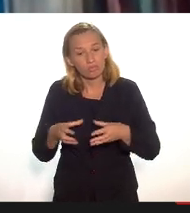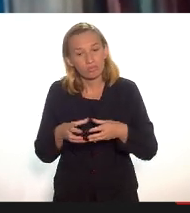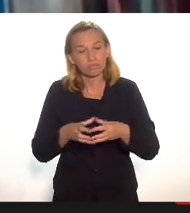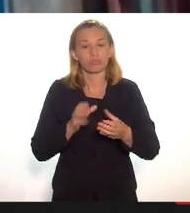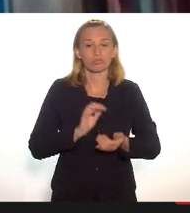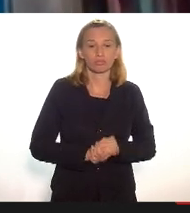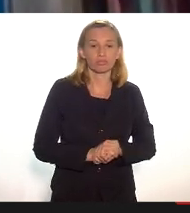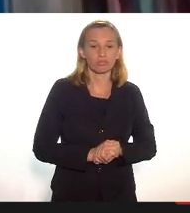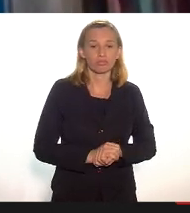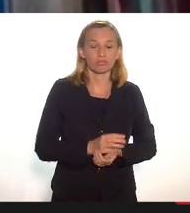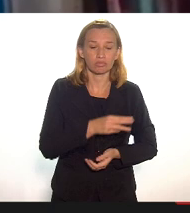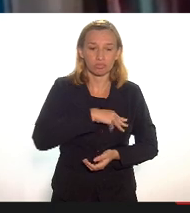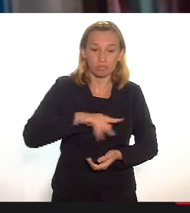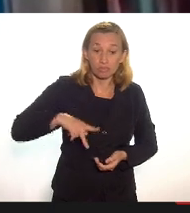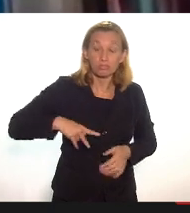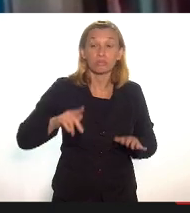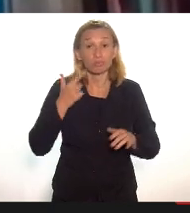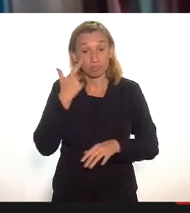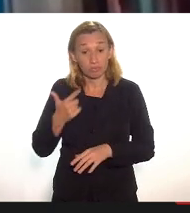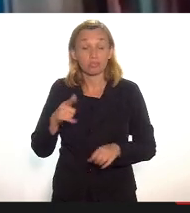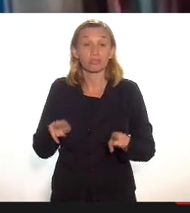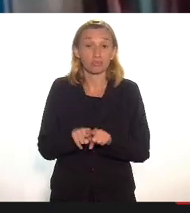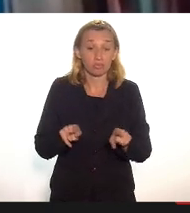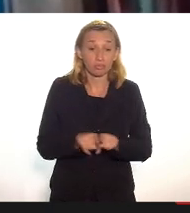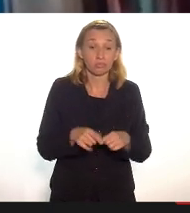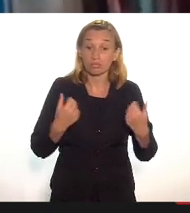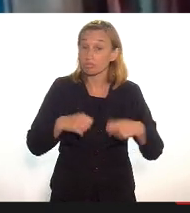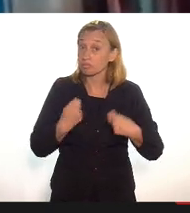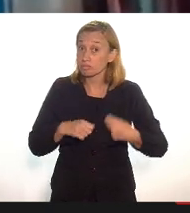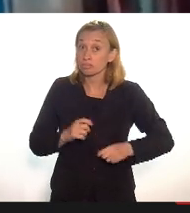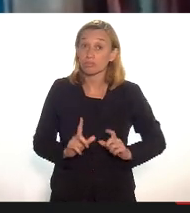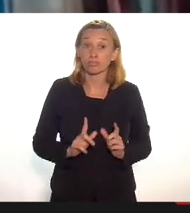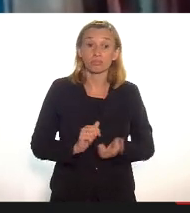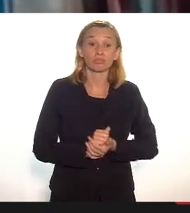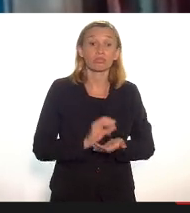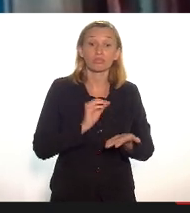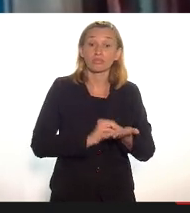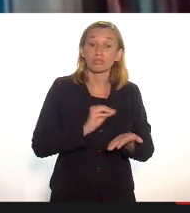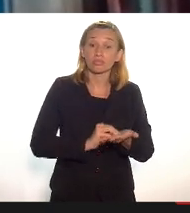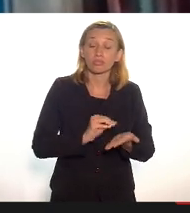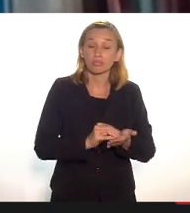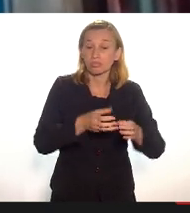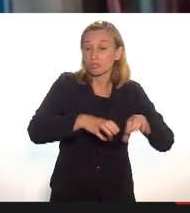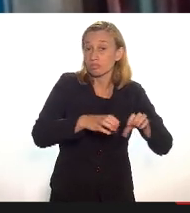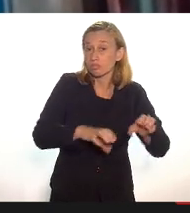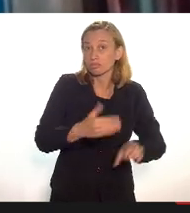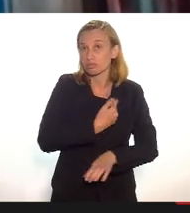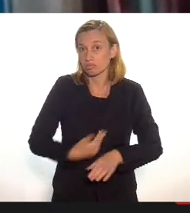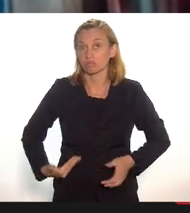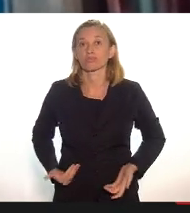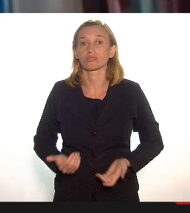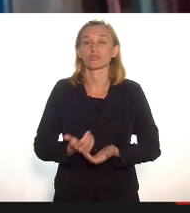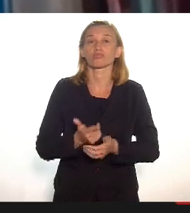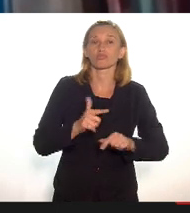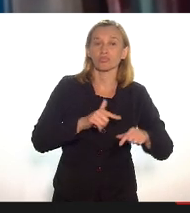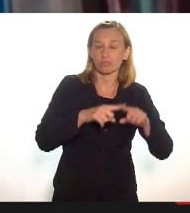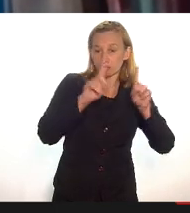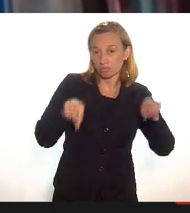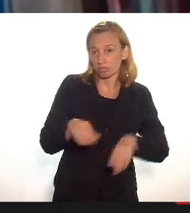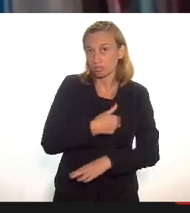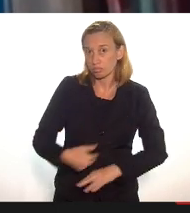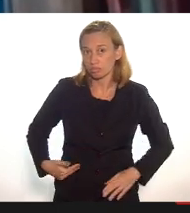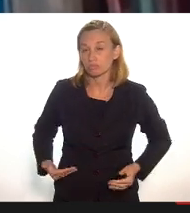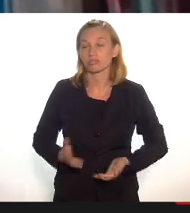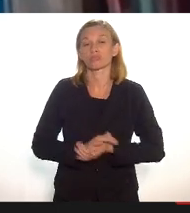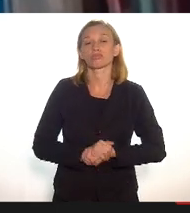Público. E a gente vê, então, essa necessidade, a ausência de concurso público para os servidores, né, nos